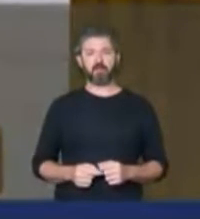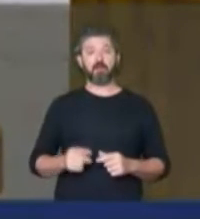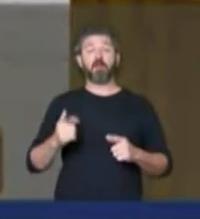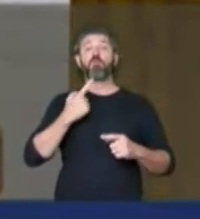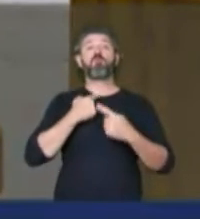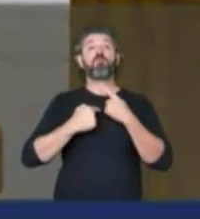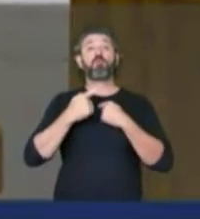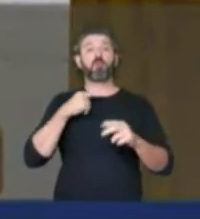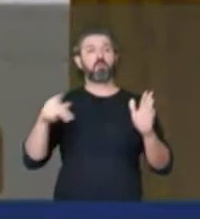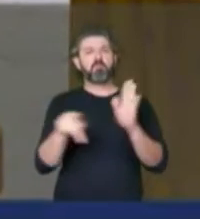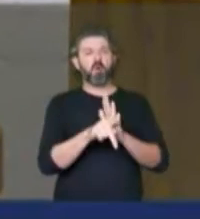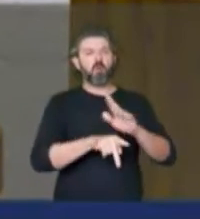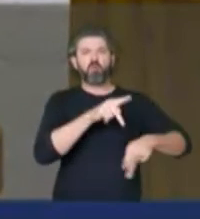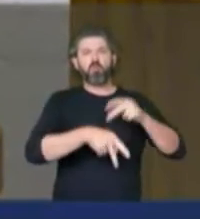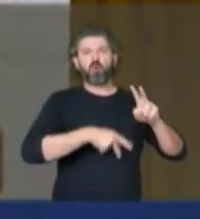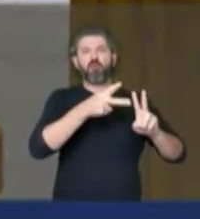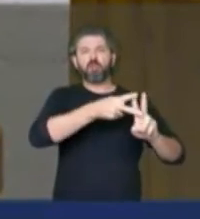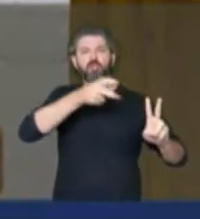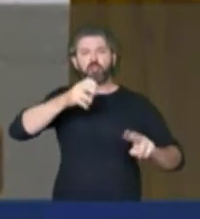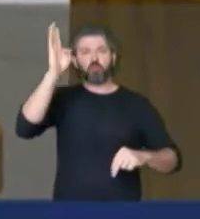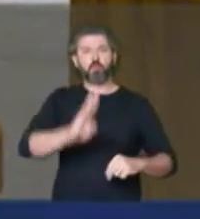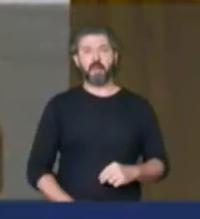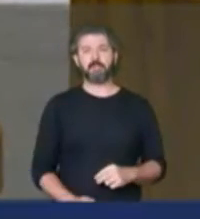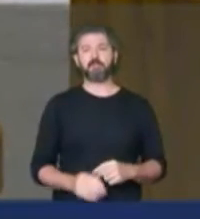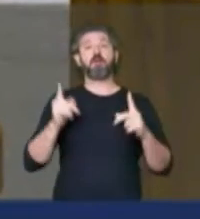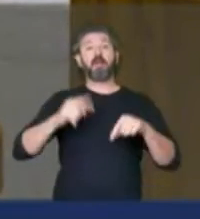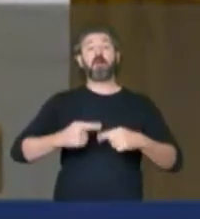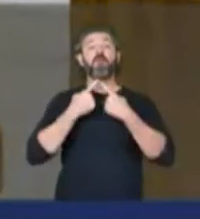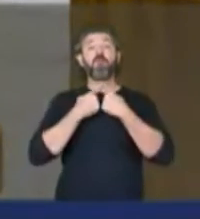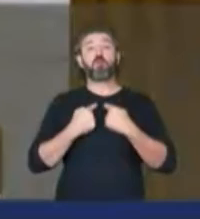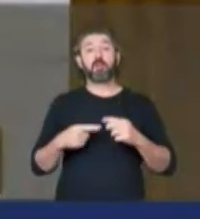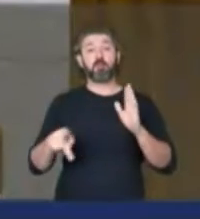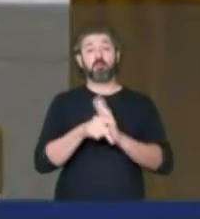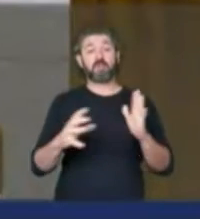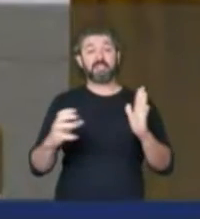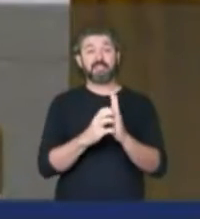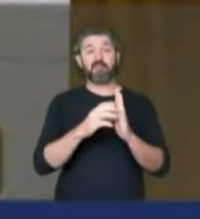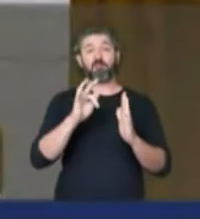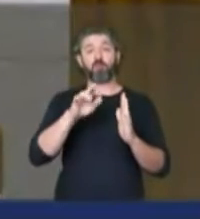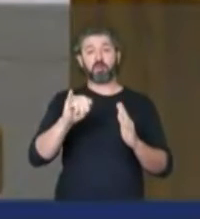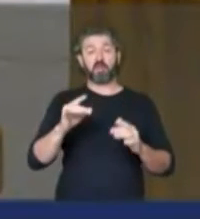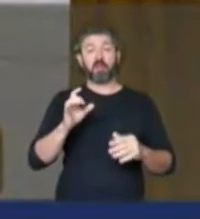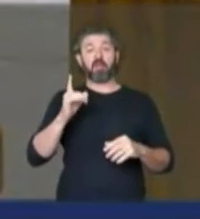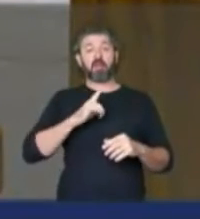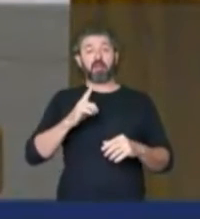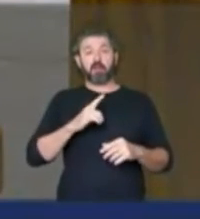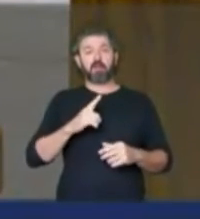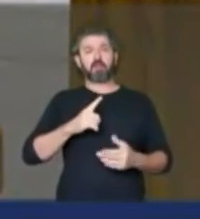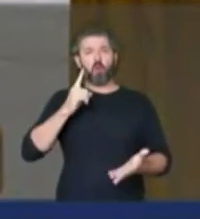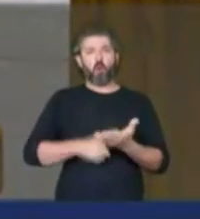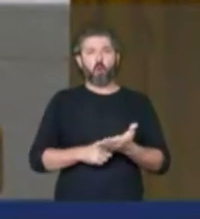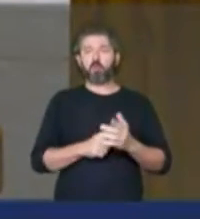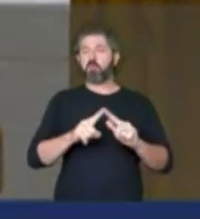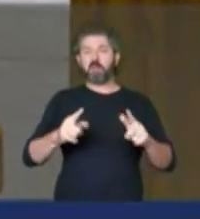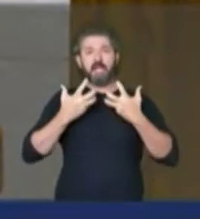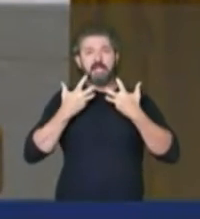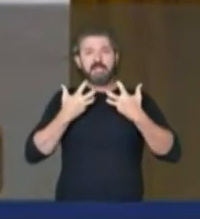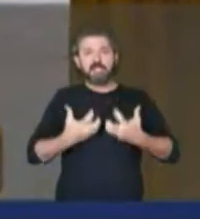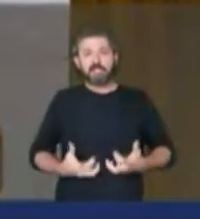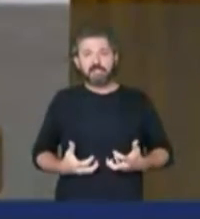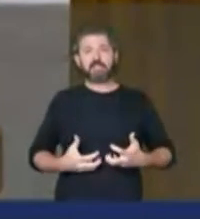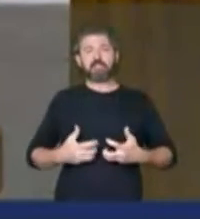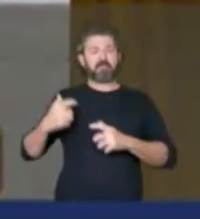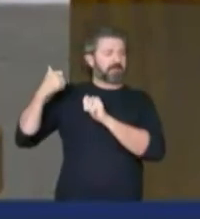esse é um desejo dos povos indígenas desse país, é um desejo dos servidores que estão comprometidos e que estão cansados